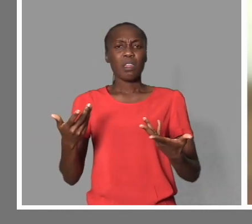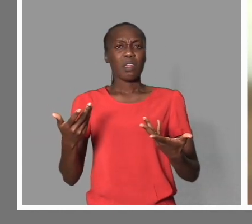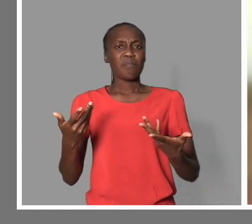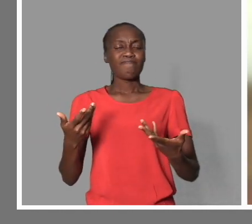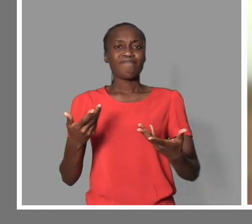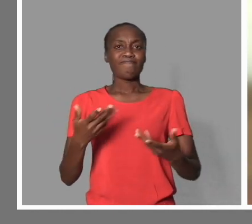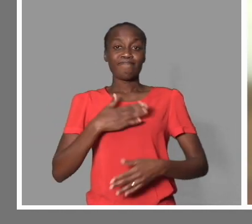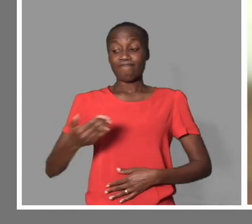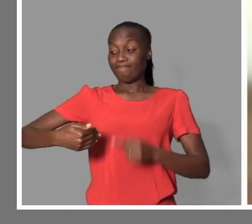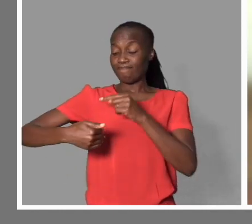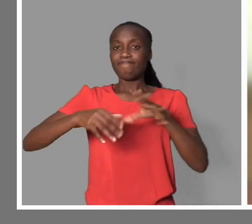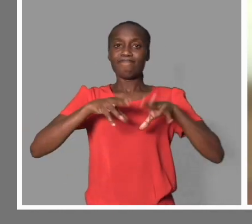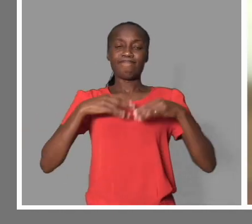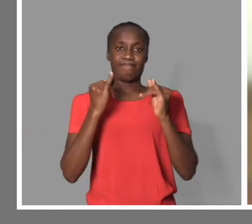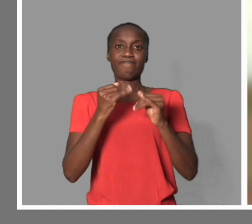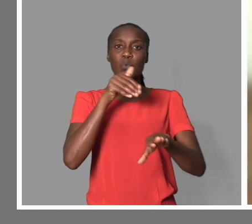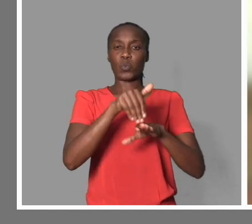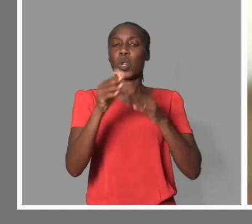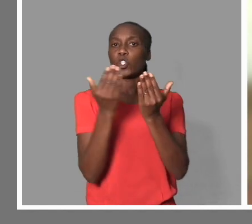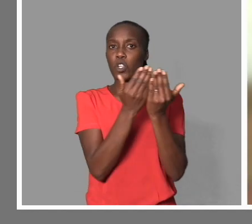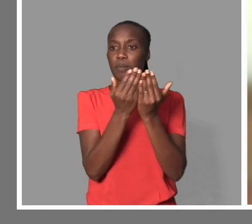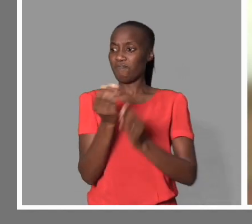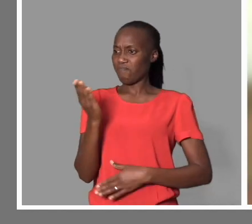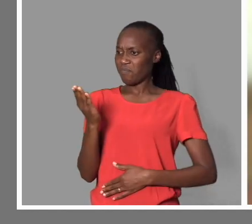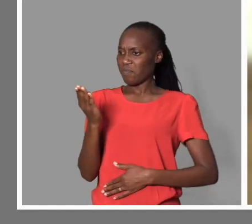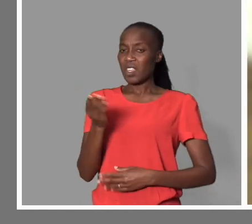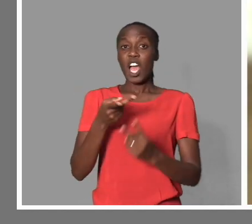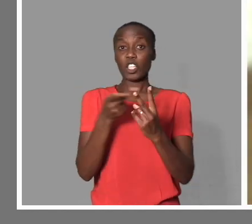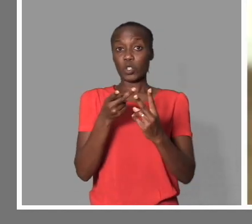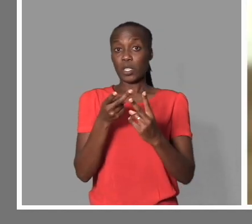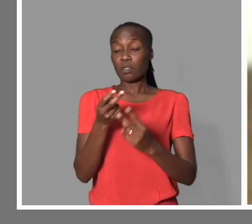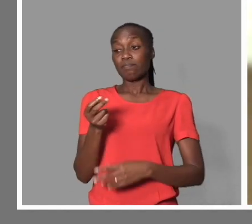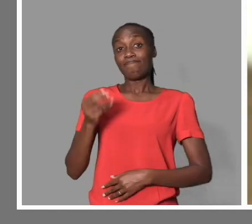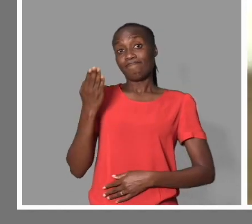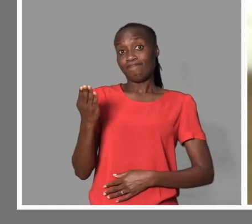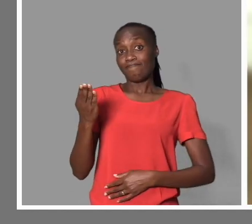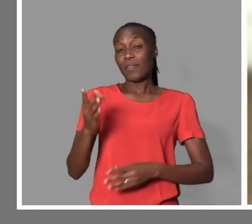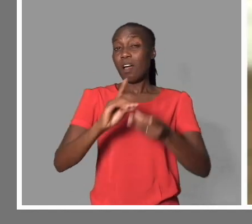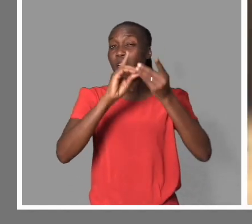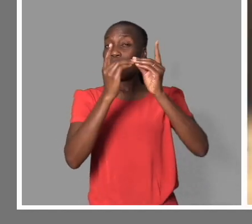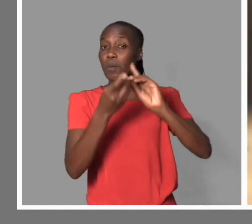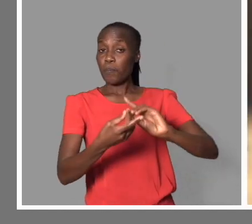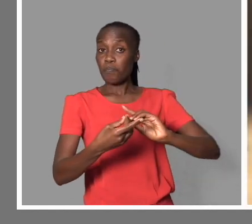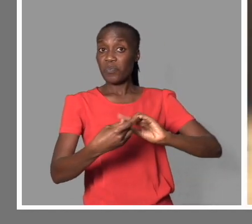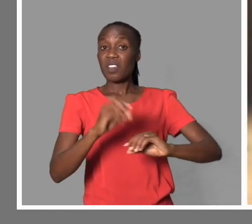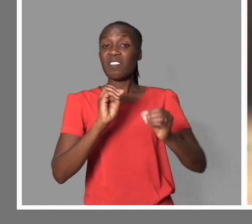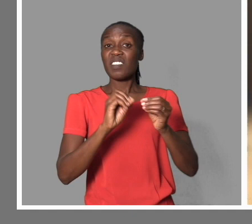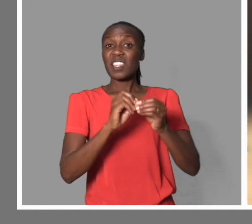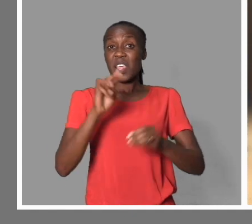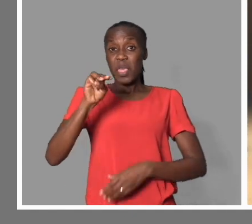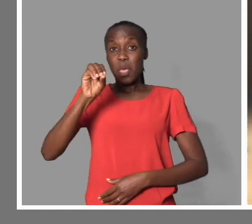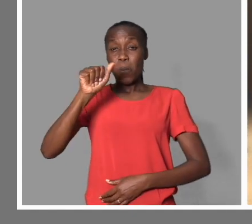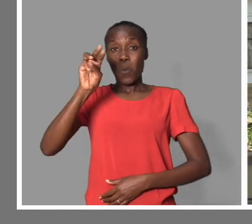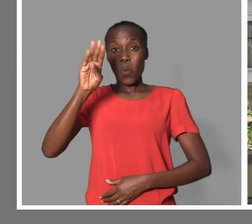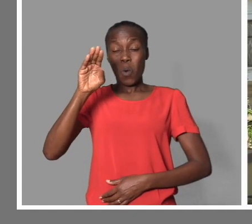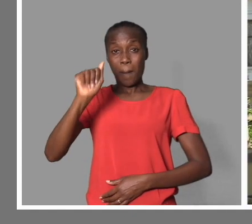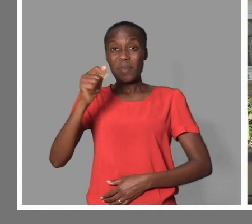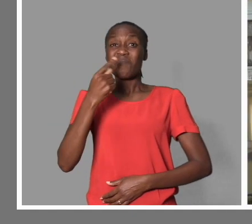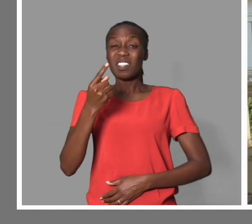voltar